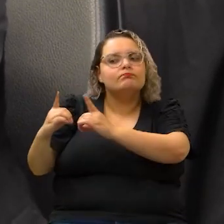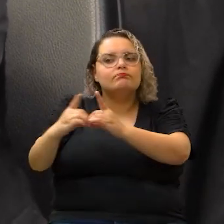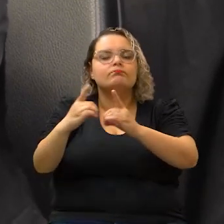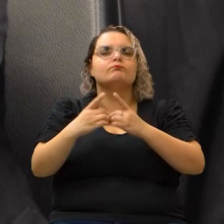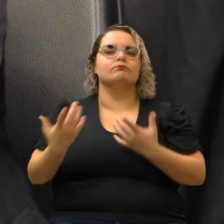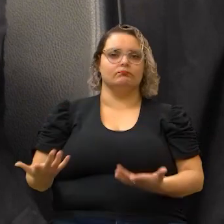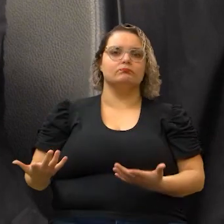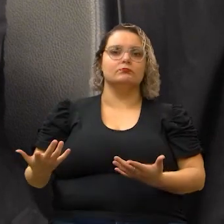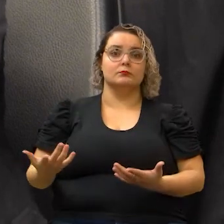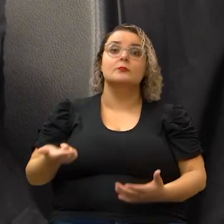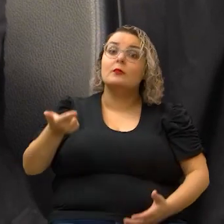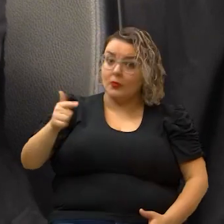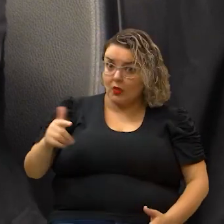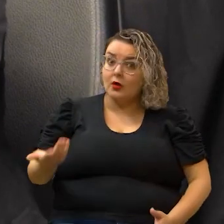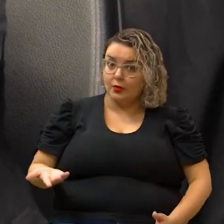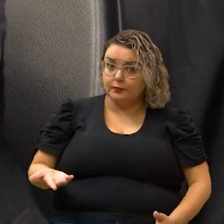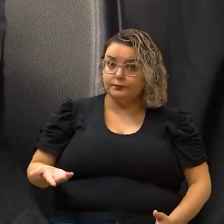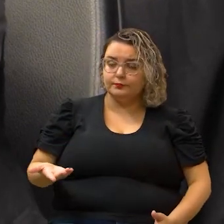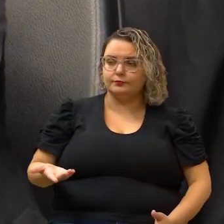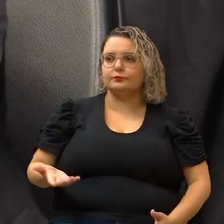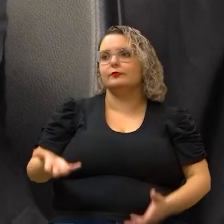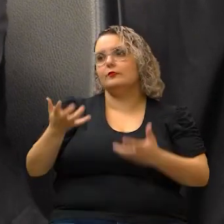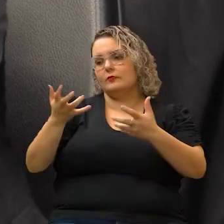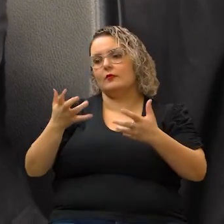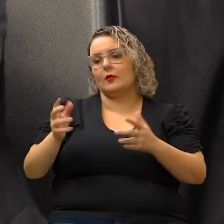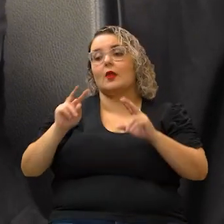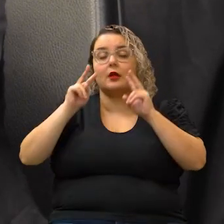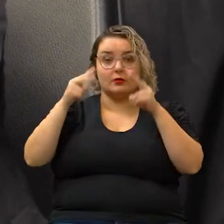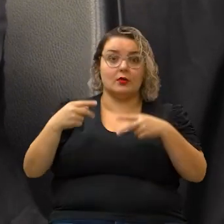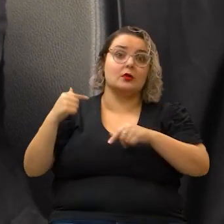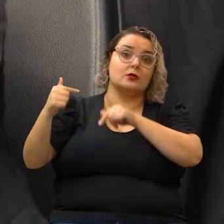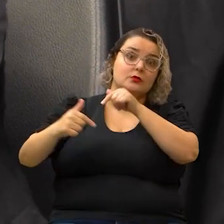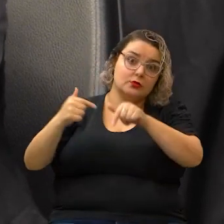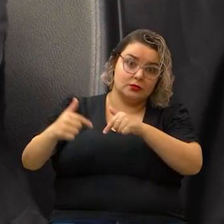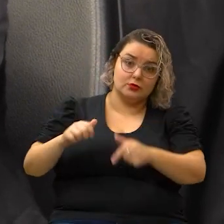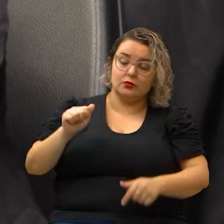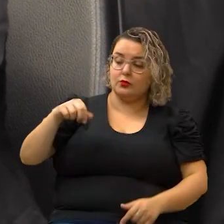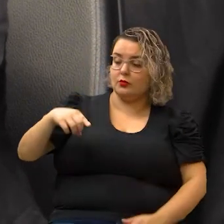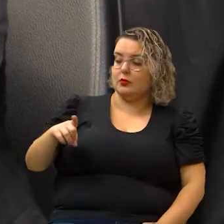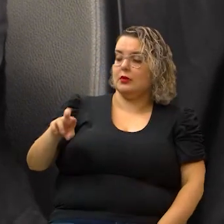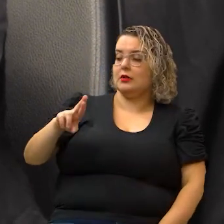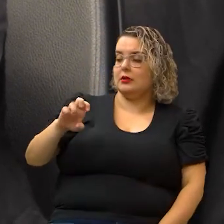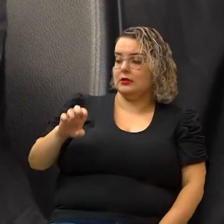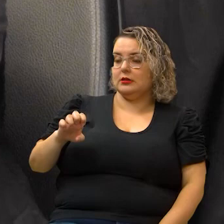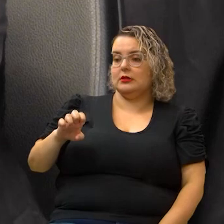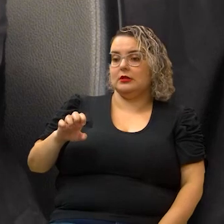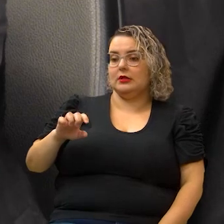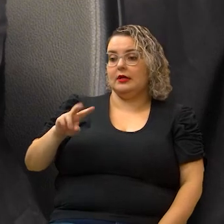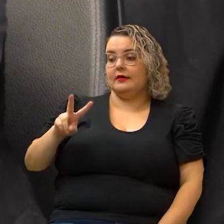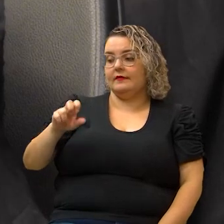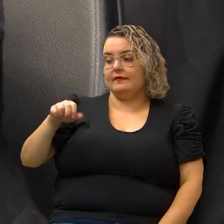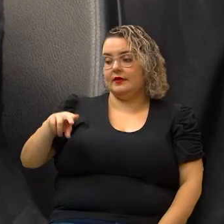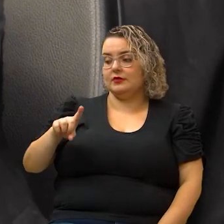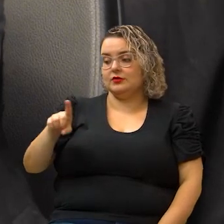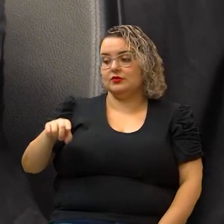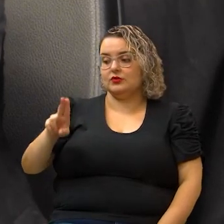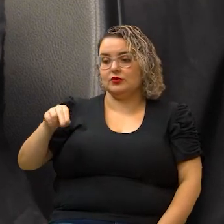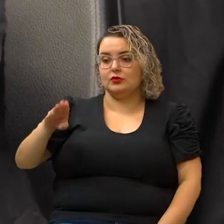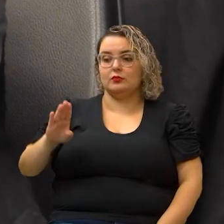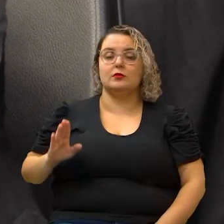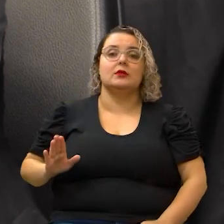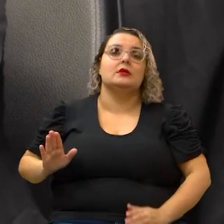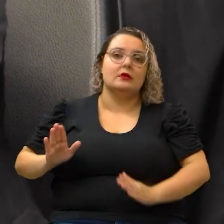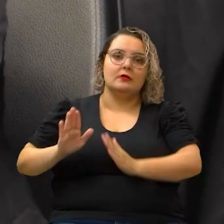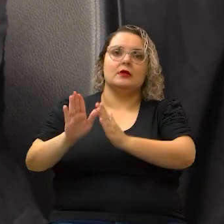afinidades e essa afinidade a gente mantém. E eu quero aqui reconhecer o trabalho do André Von Zuben na frente da